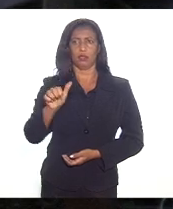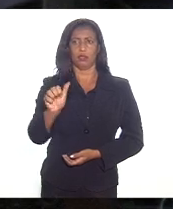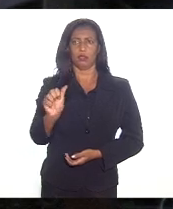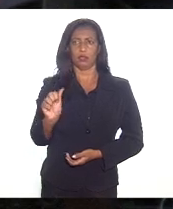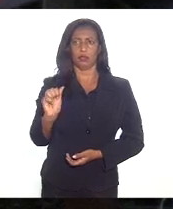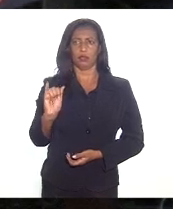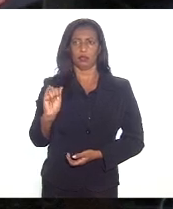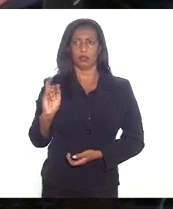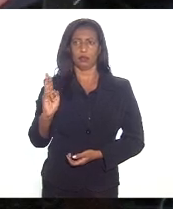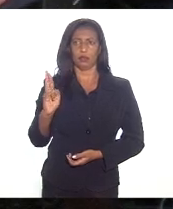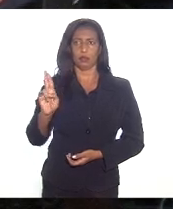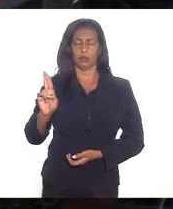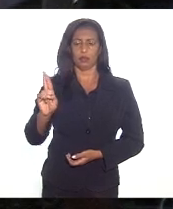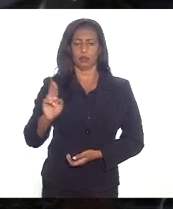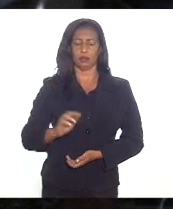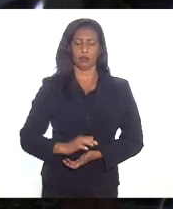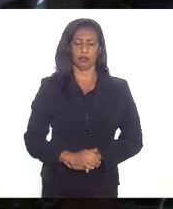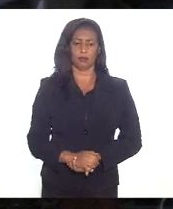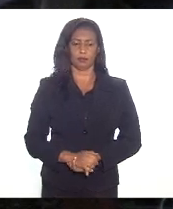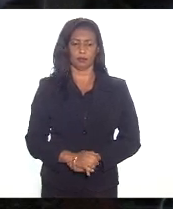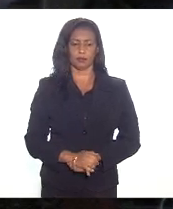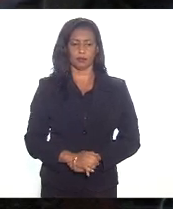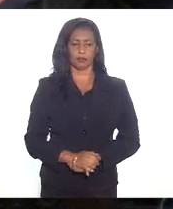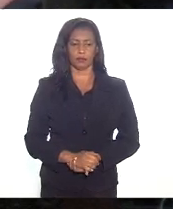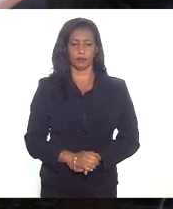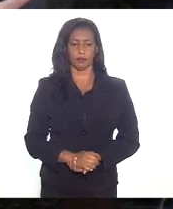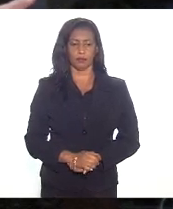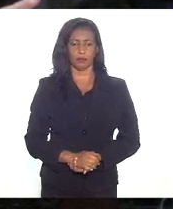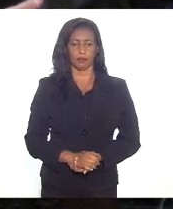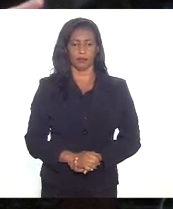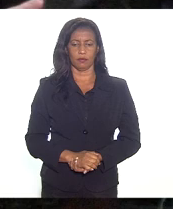Deputado Jair Bittencourt.